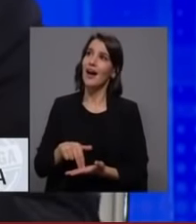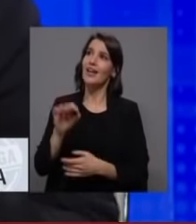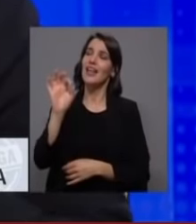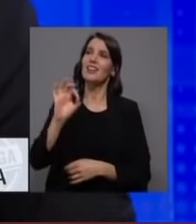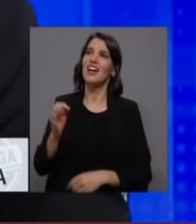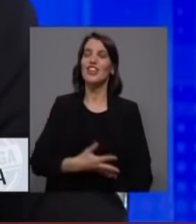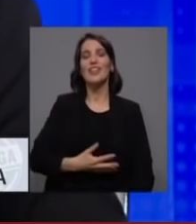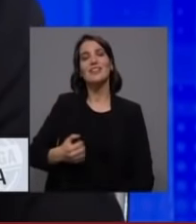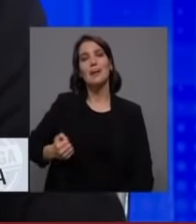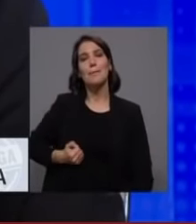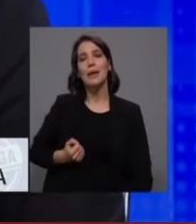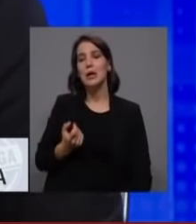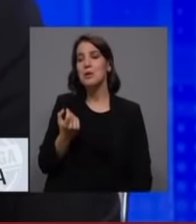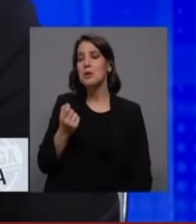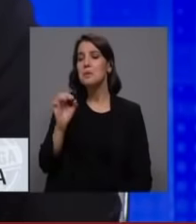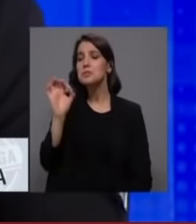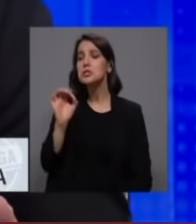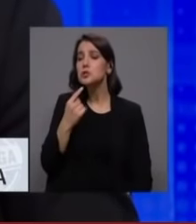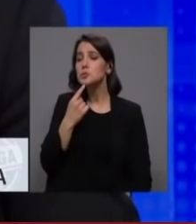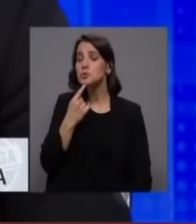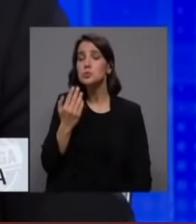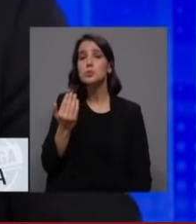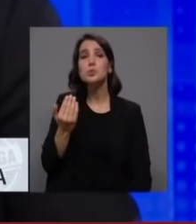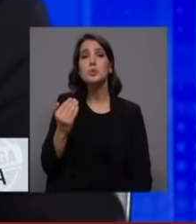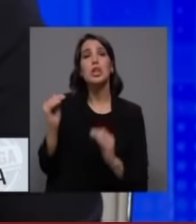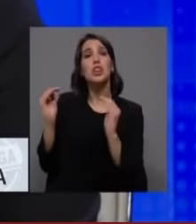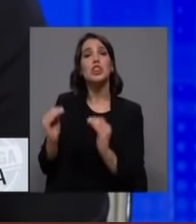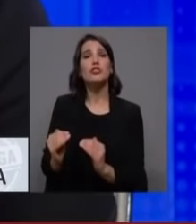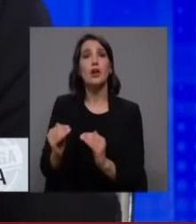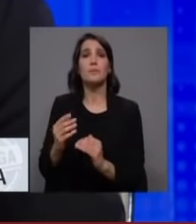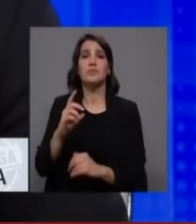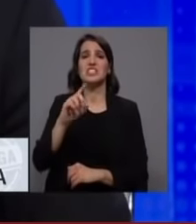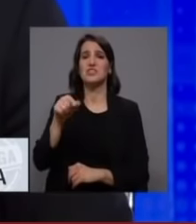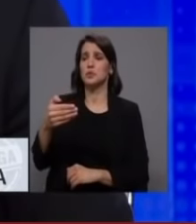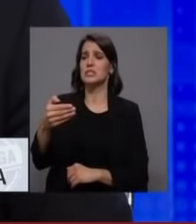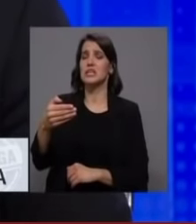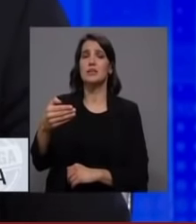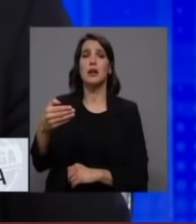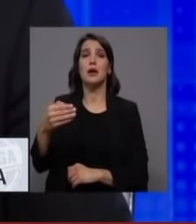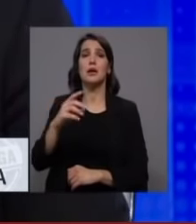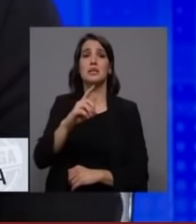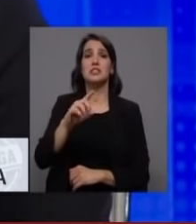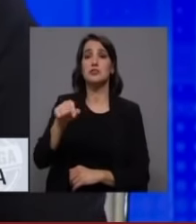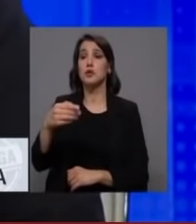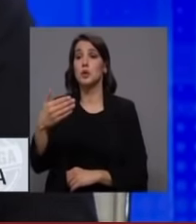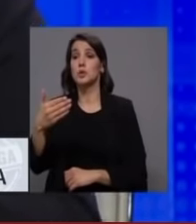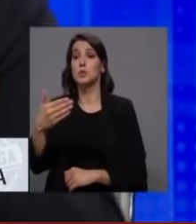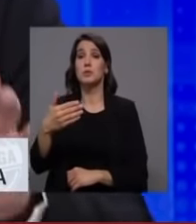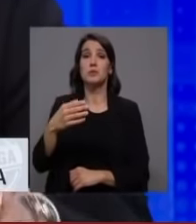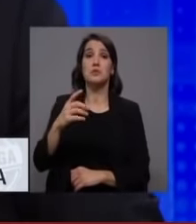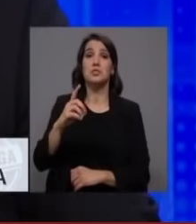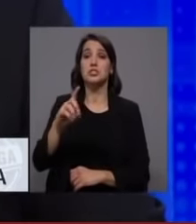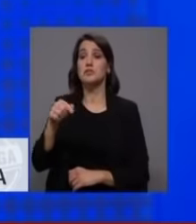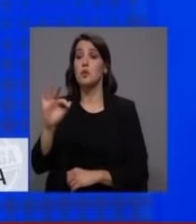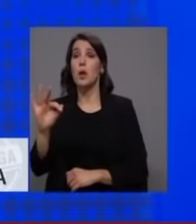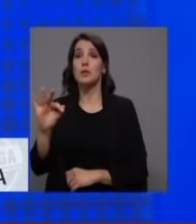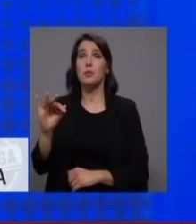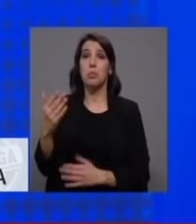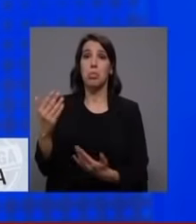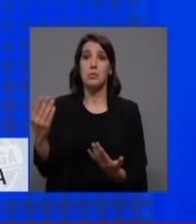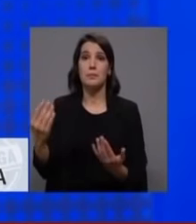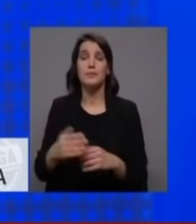baixo desemprego em algumas décimos agora voltou sim da cima é uma destas também seja o acerto para você deseja e 4 está dando dos